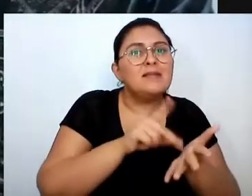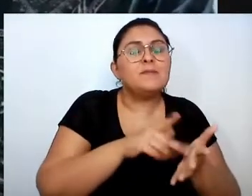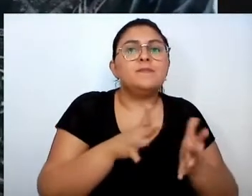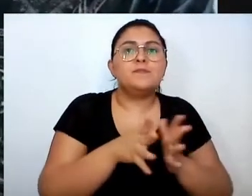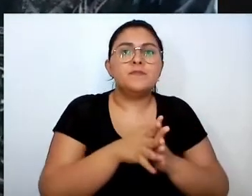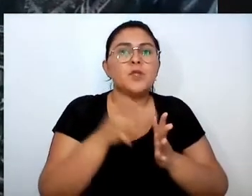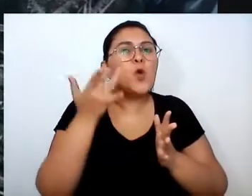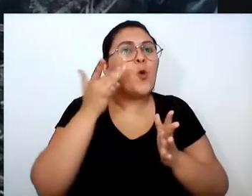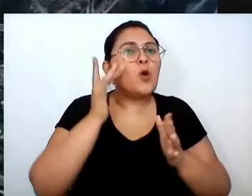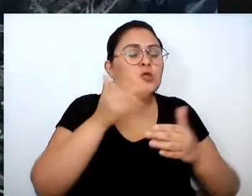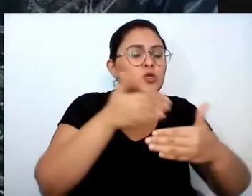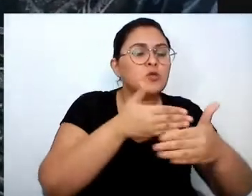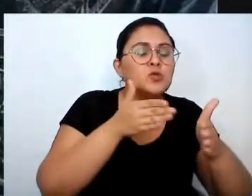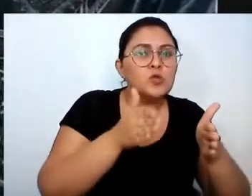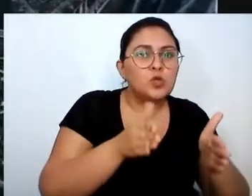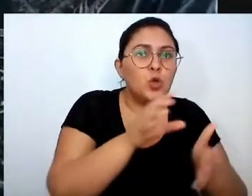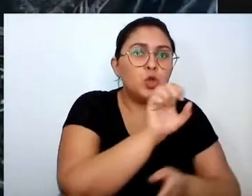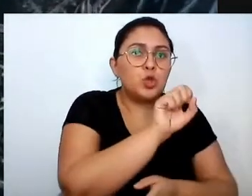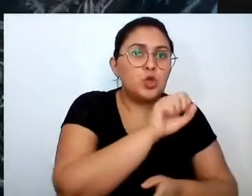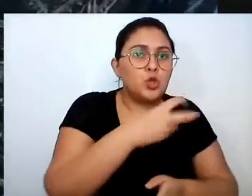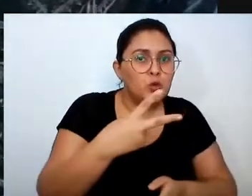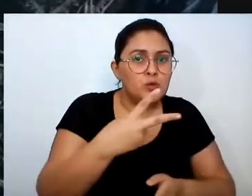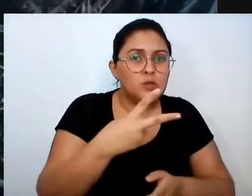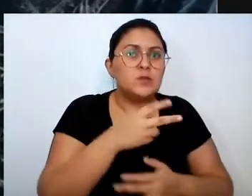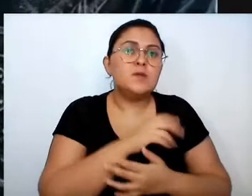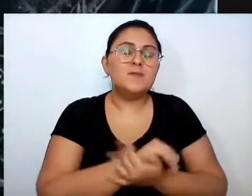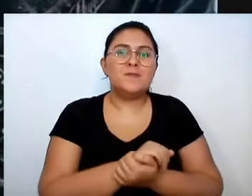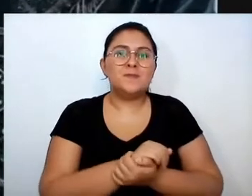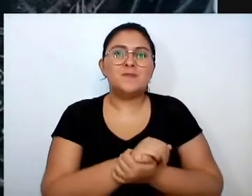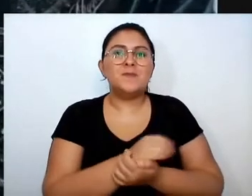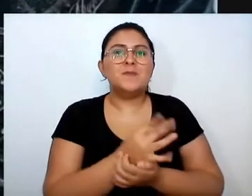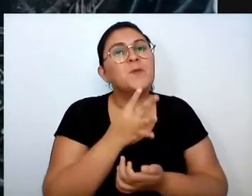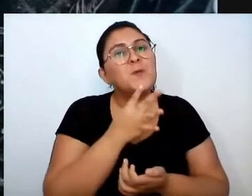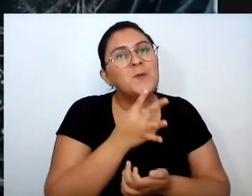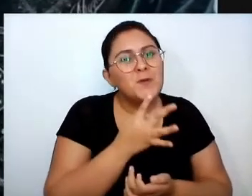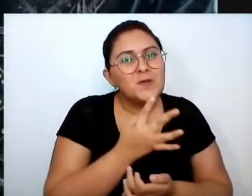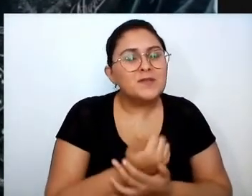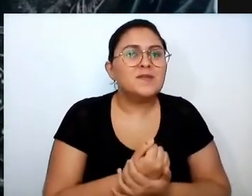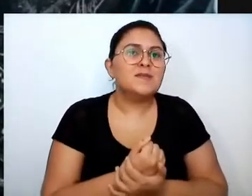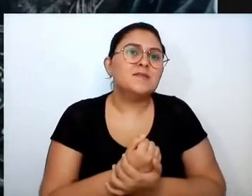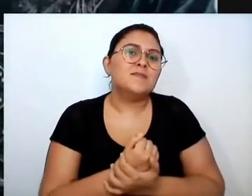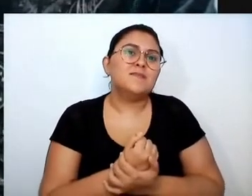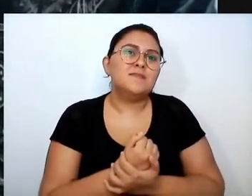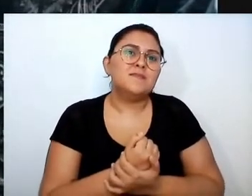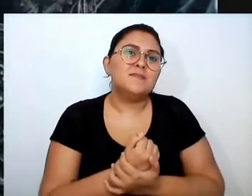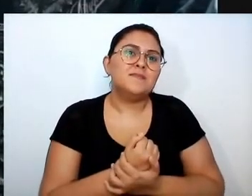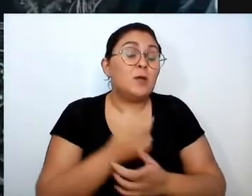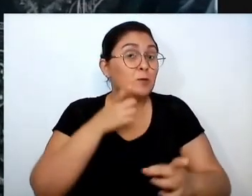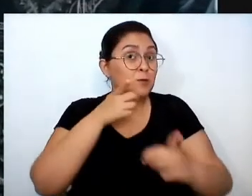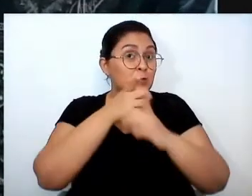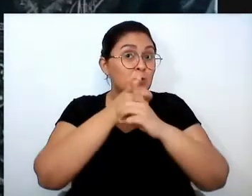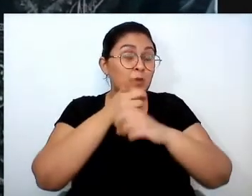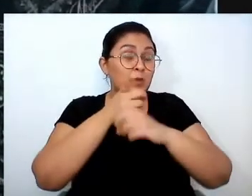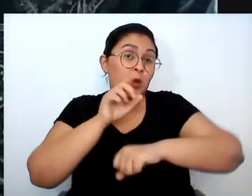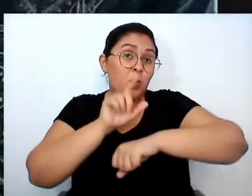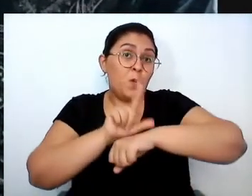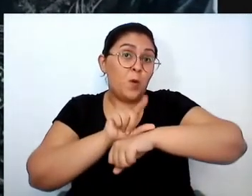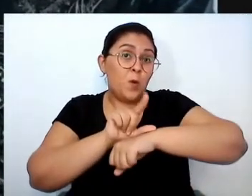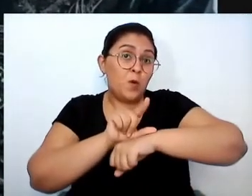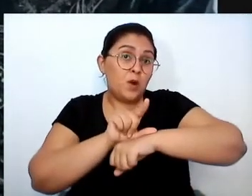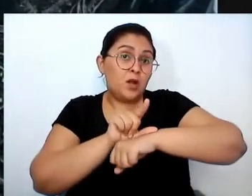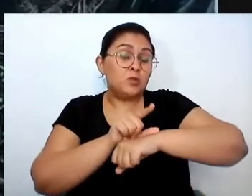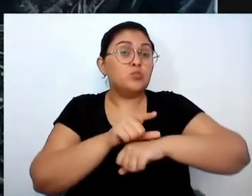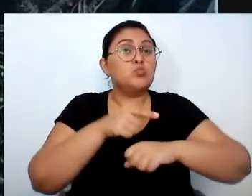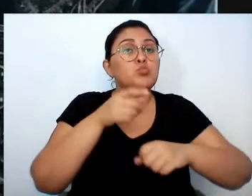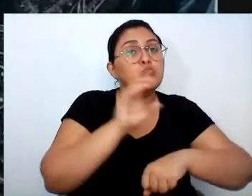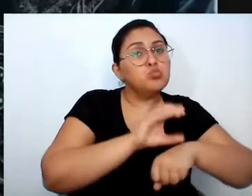2 por ali mais ou menos. sim. Aí eu fui conhecendo, pesquisei, o horário de música era à